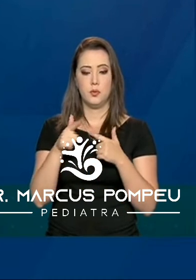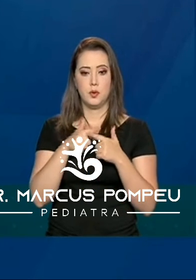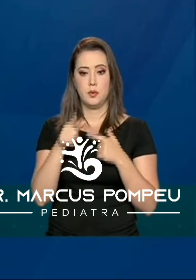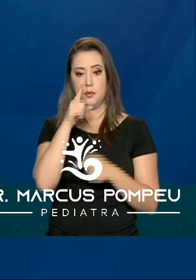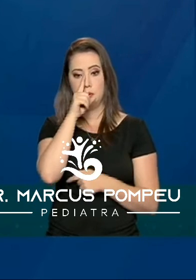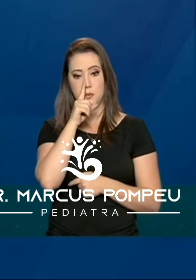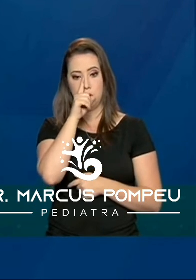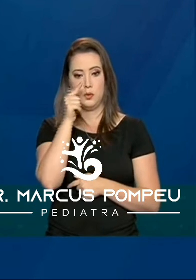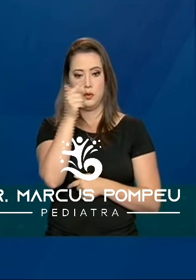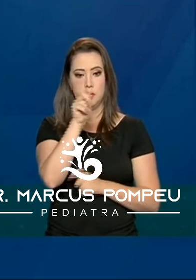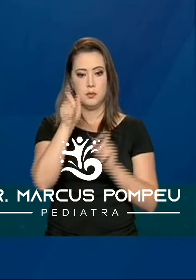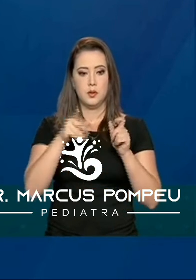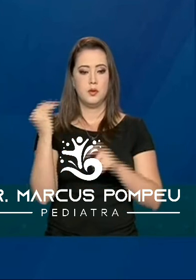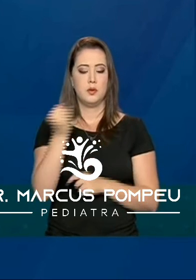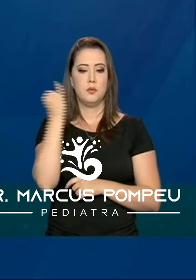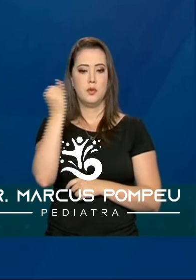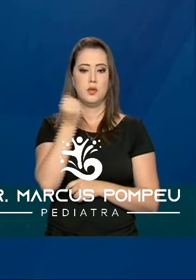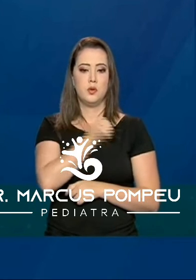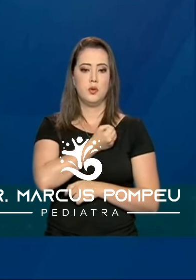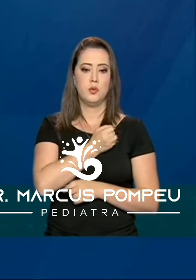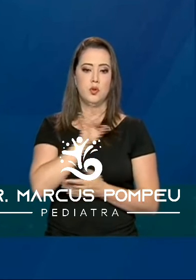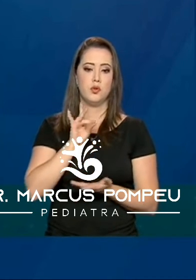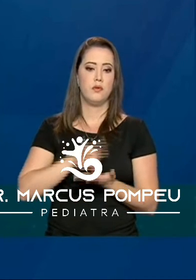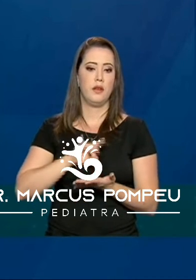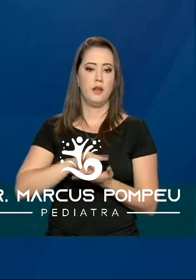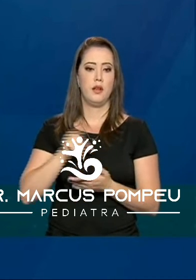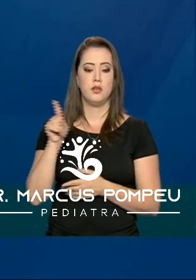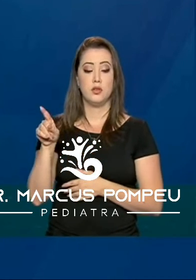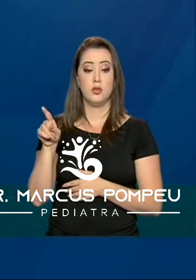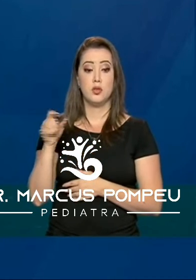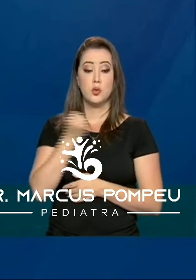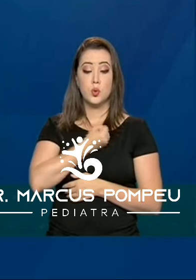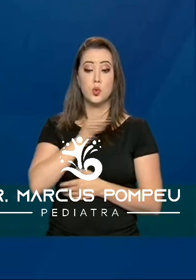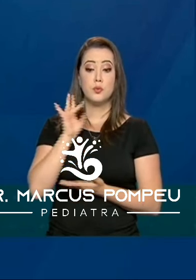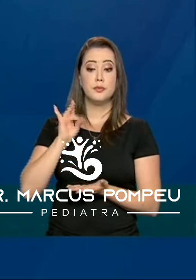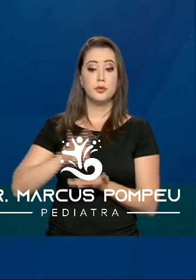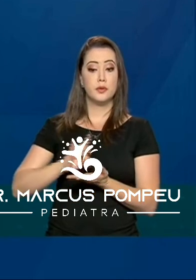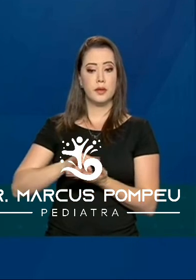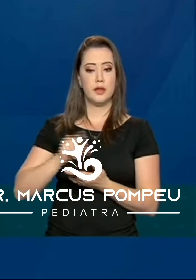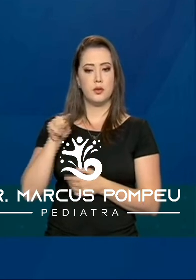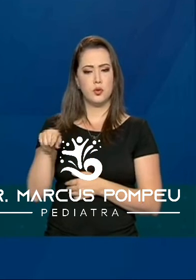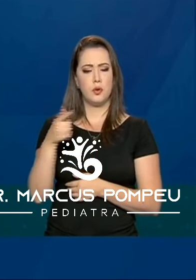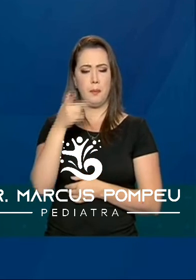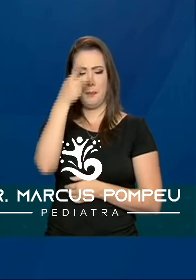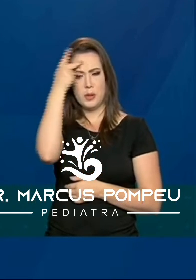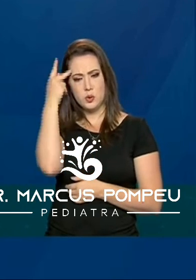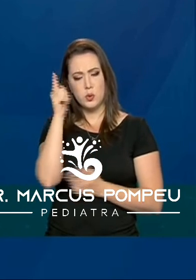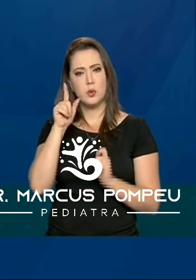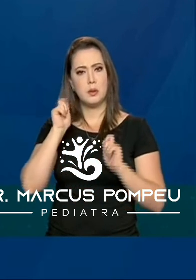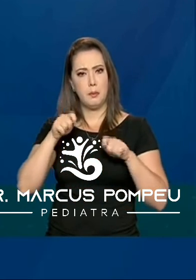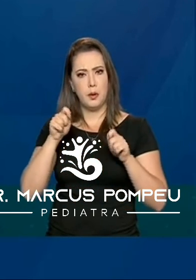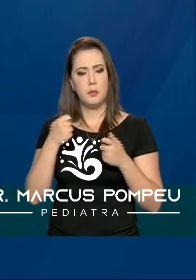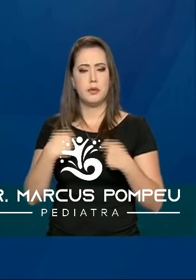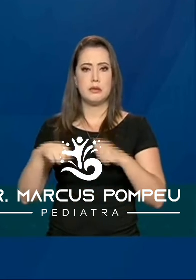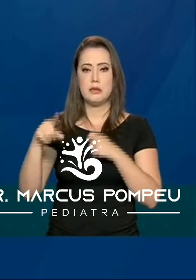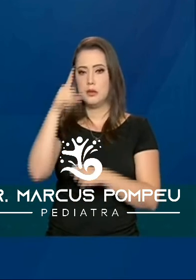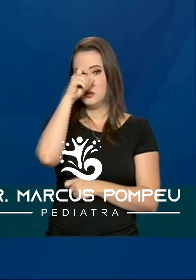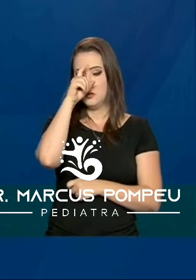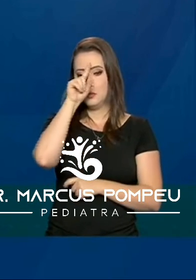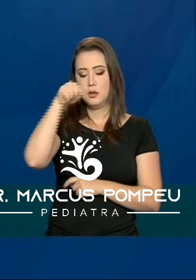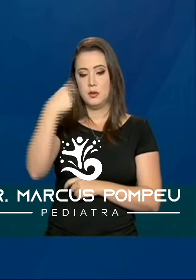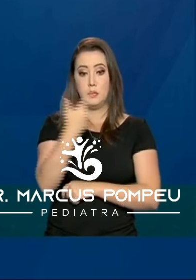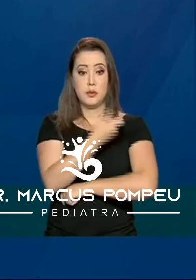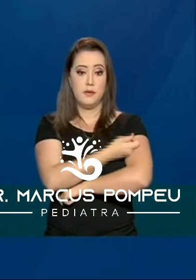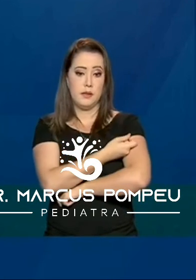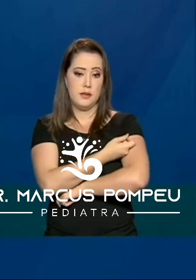dessa área. E aqui estão os números reais, tá, pessoal? Esses são os números reais das pessoas com a chance de hospitalização e tudo isso